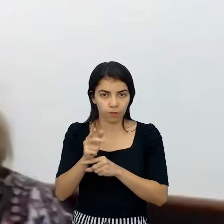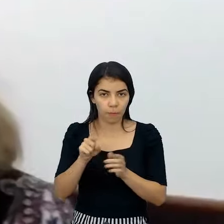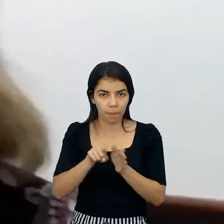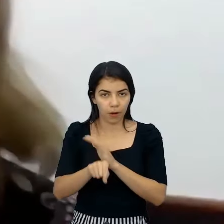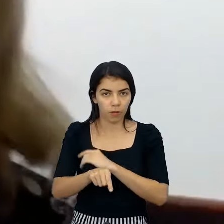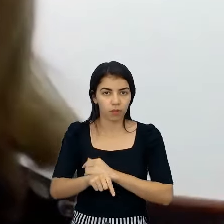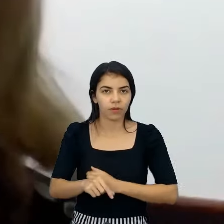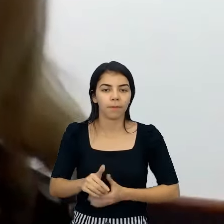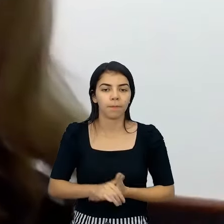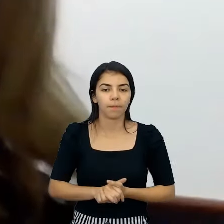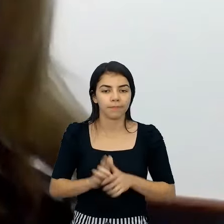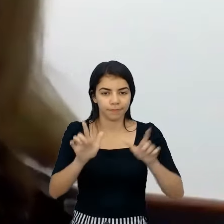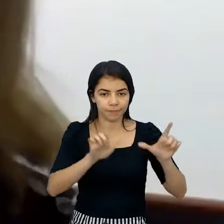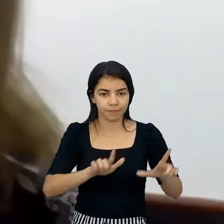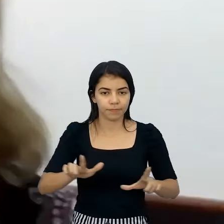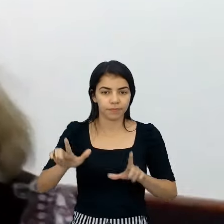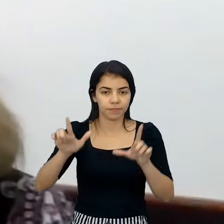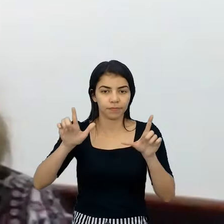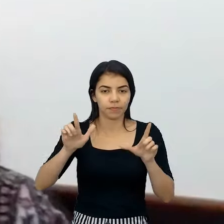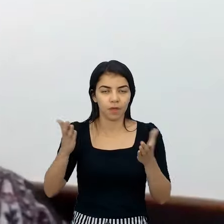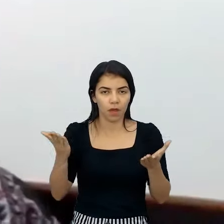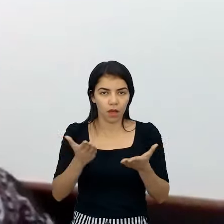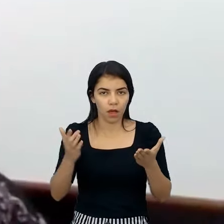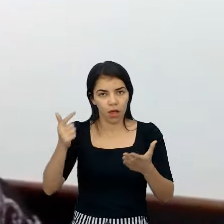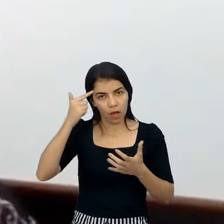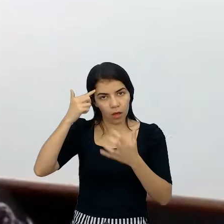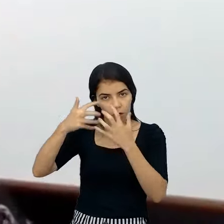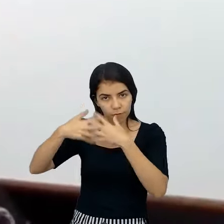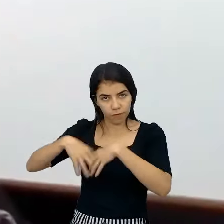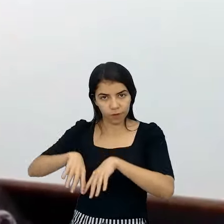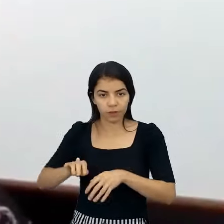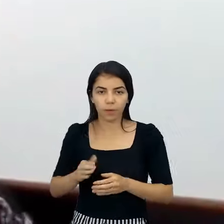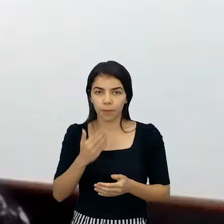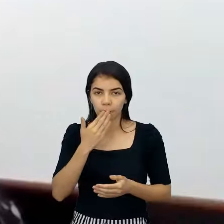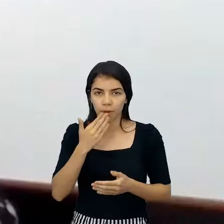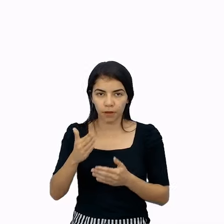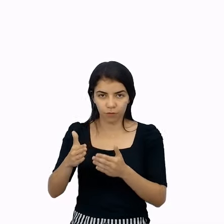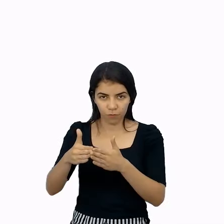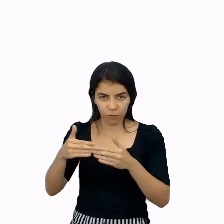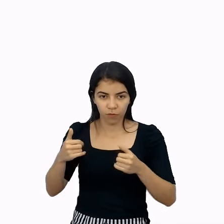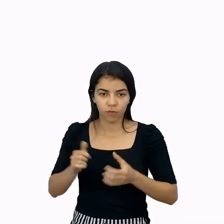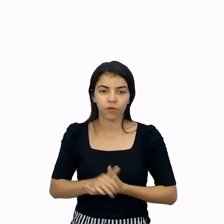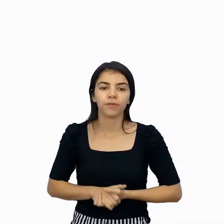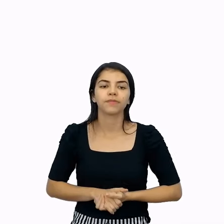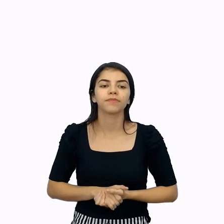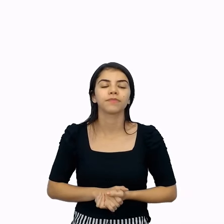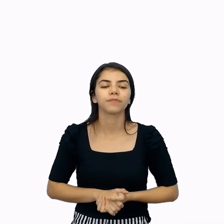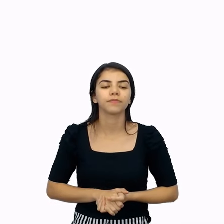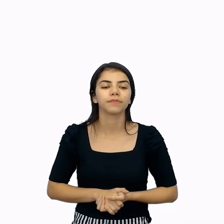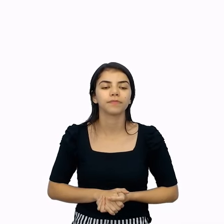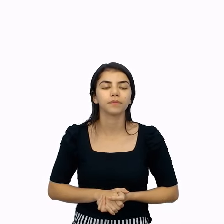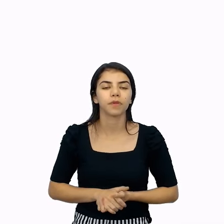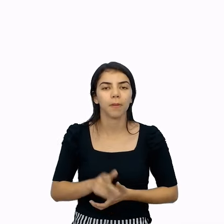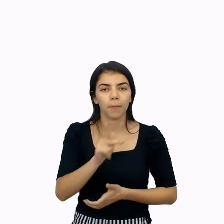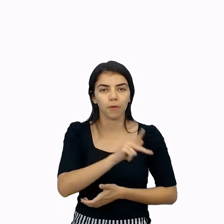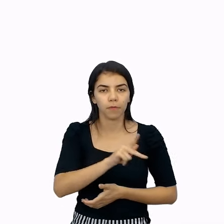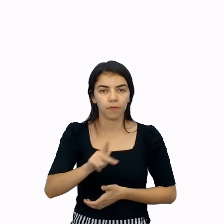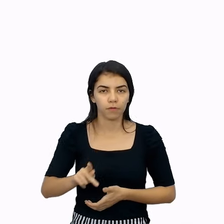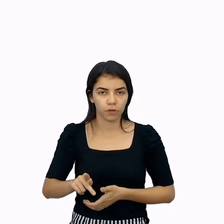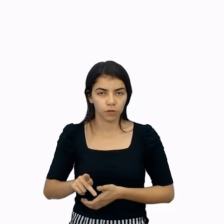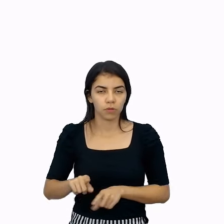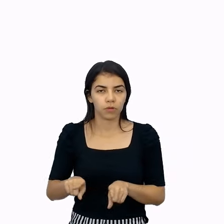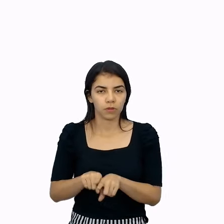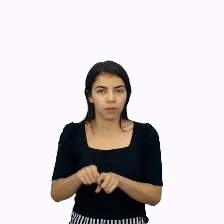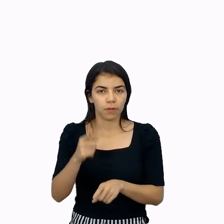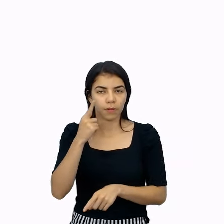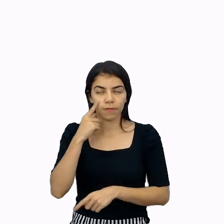pergunta, então, podemos passar aqui para o momento de reflexão, por favor, mudando aqui agora a tela, para que os professores possam